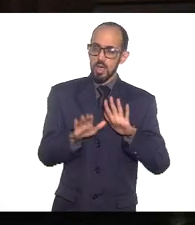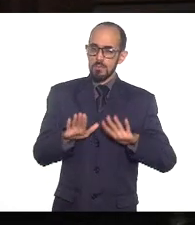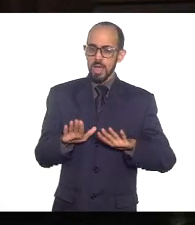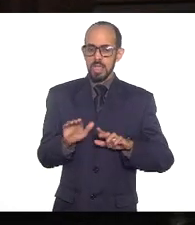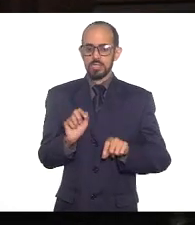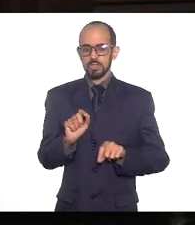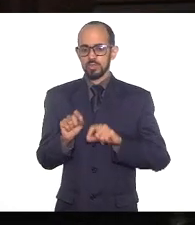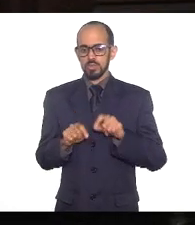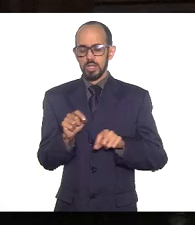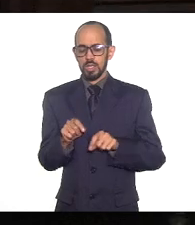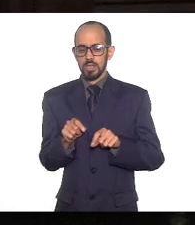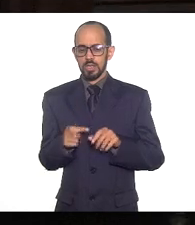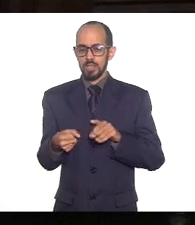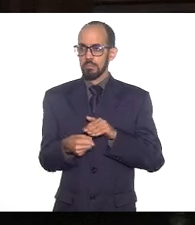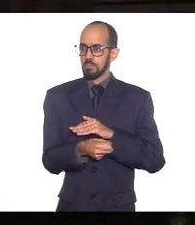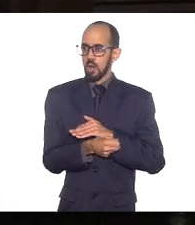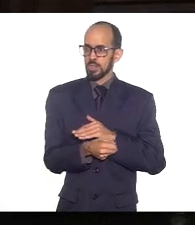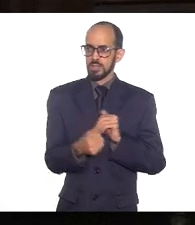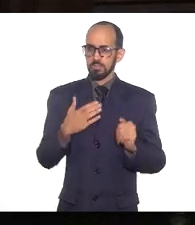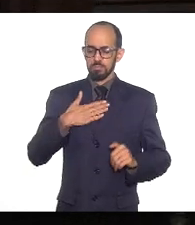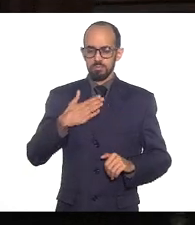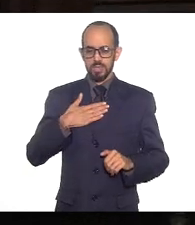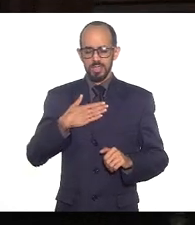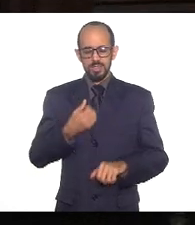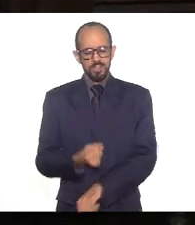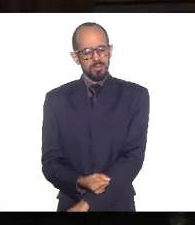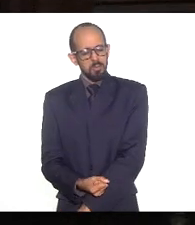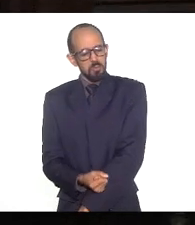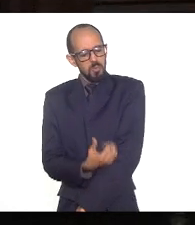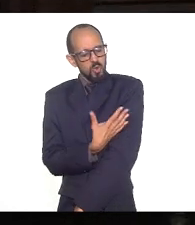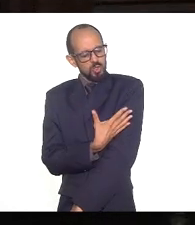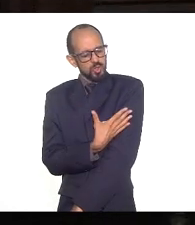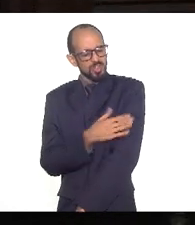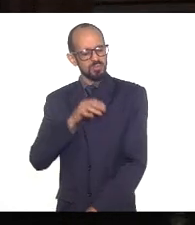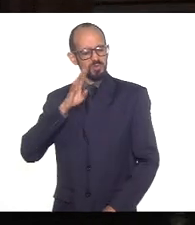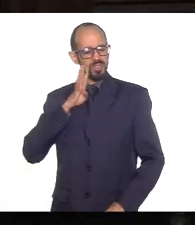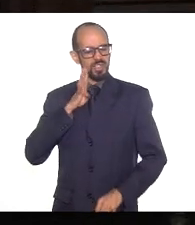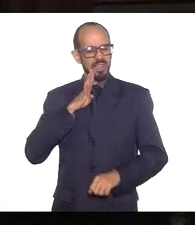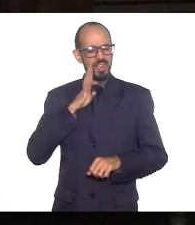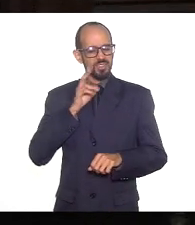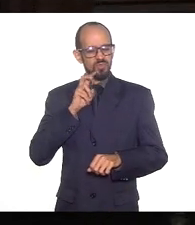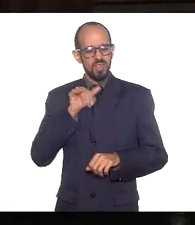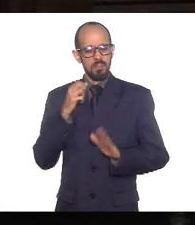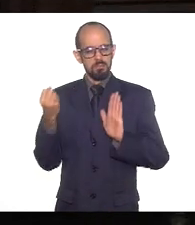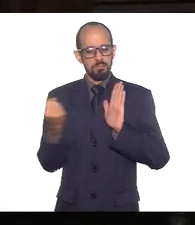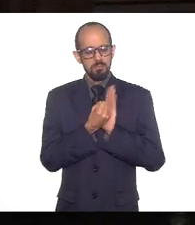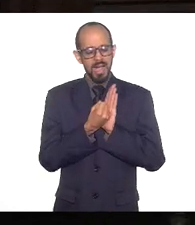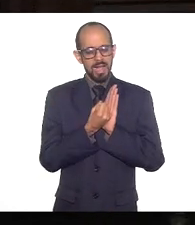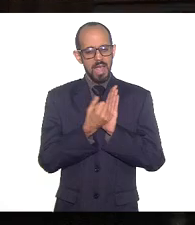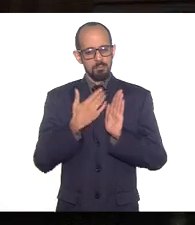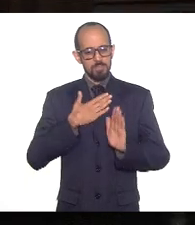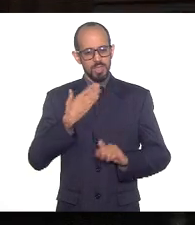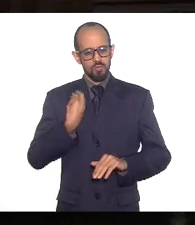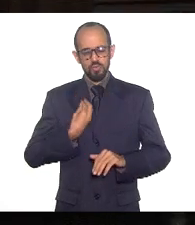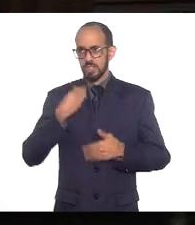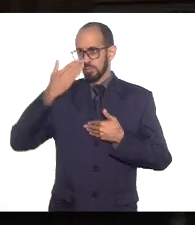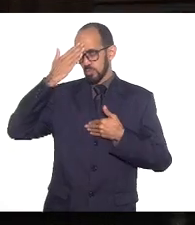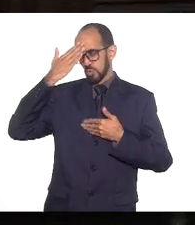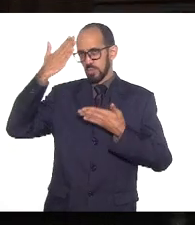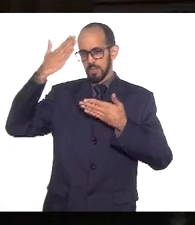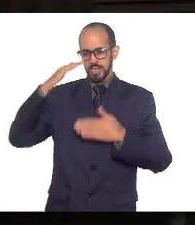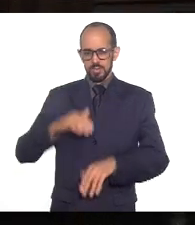disse durante a o mandato já tô vivendo muitas emoções muito legais que vão marcar com certeza minha vida muito